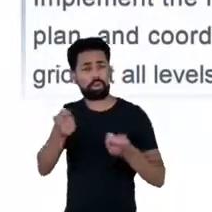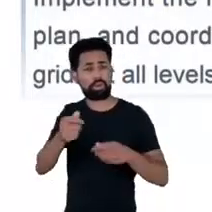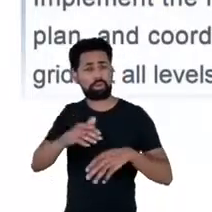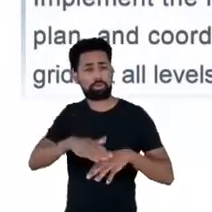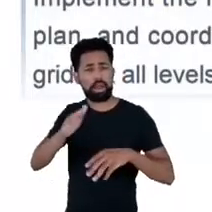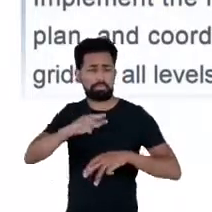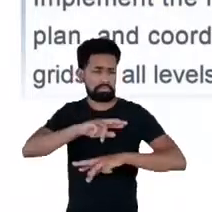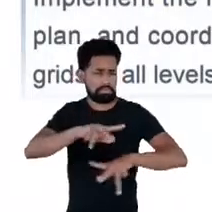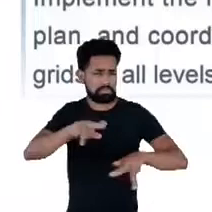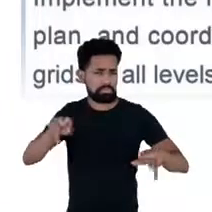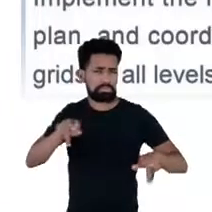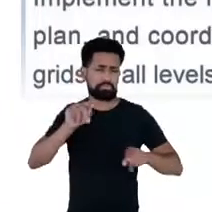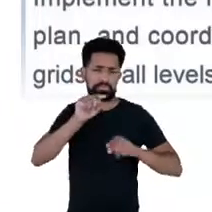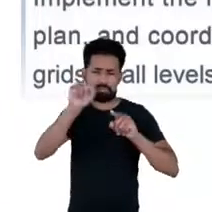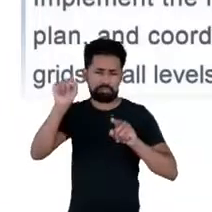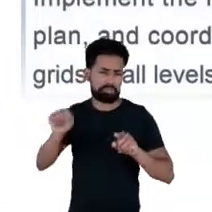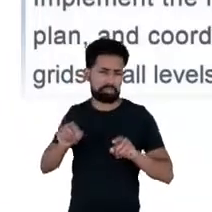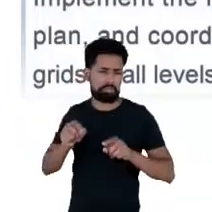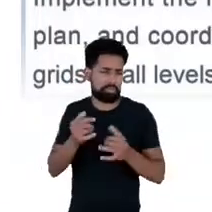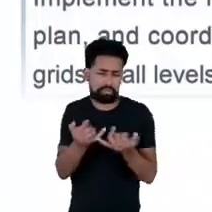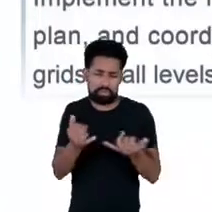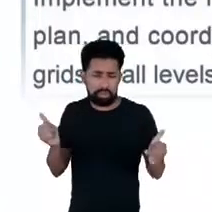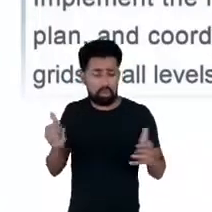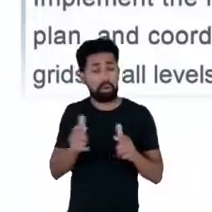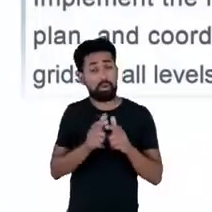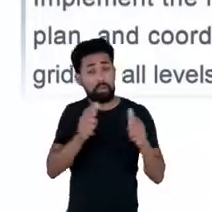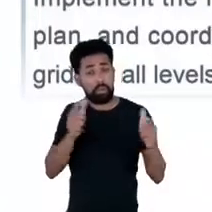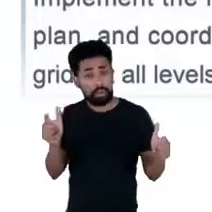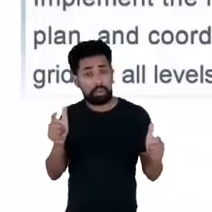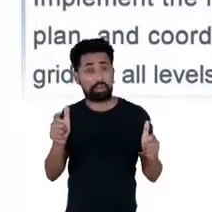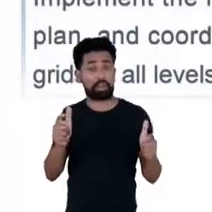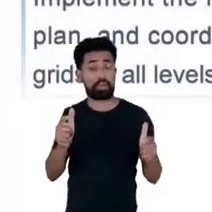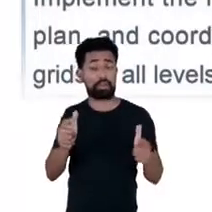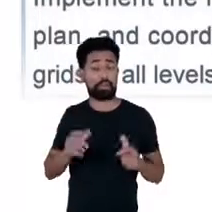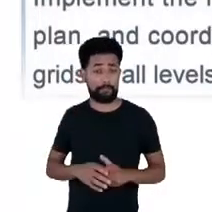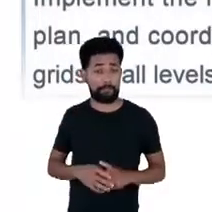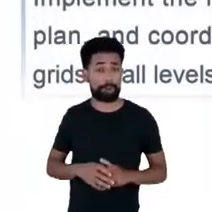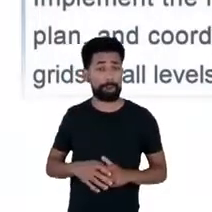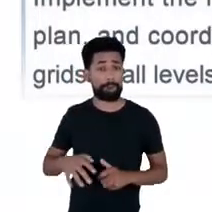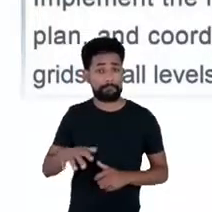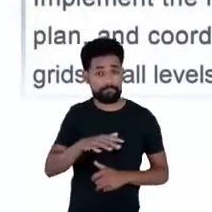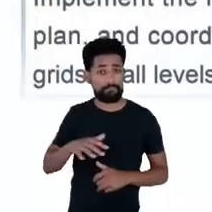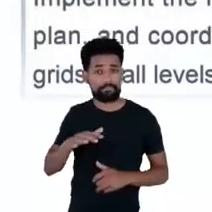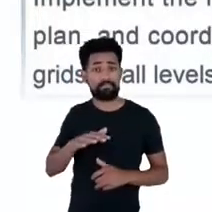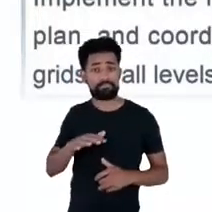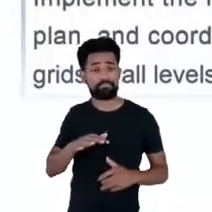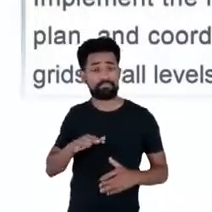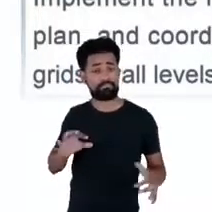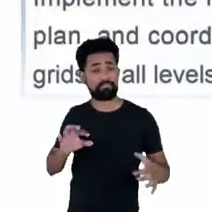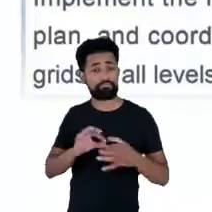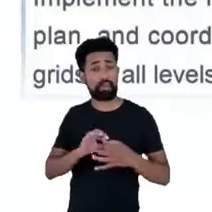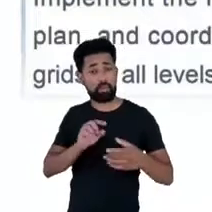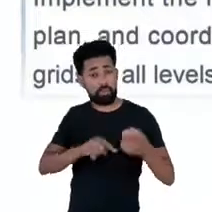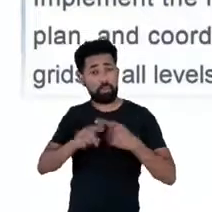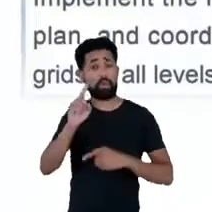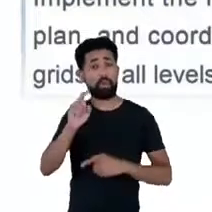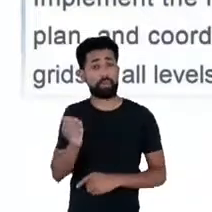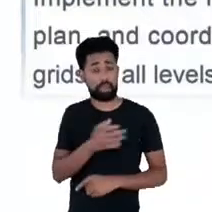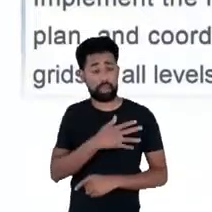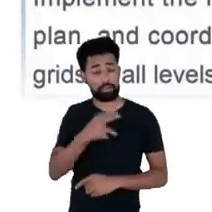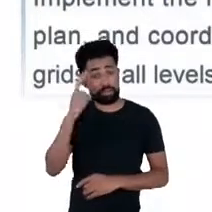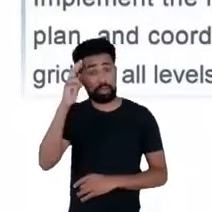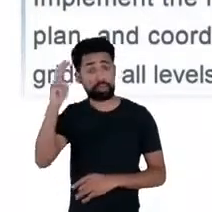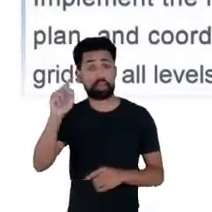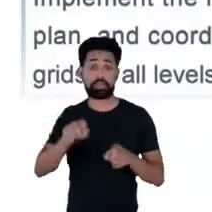de energia e aumentar uma rede de investimento moderno e inteligente. E também implementar